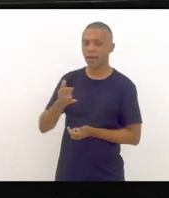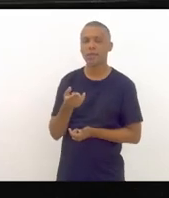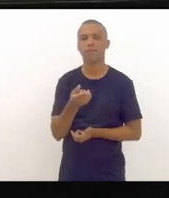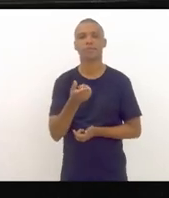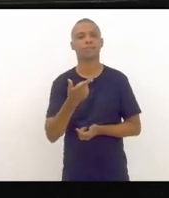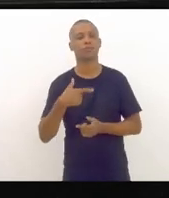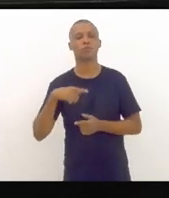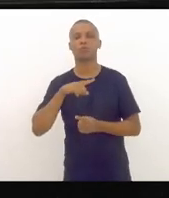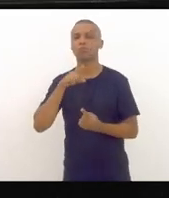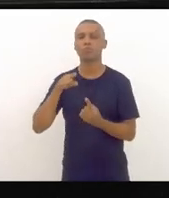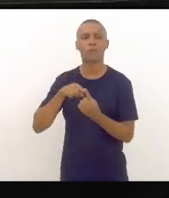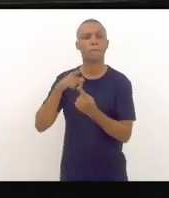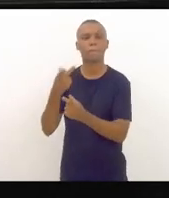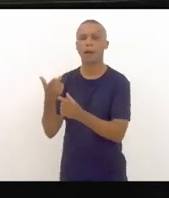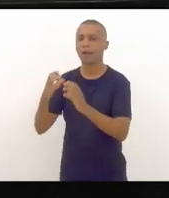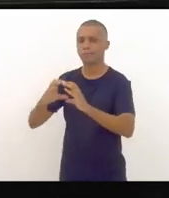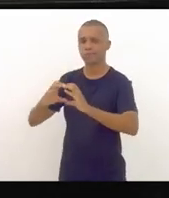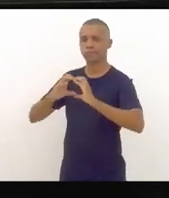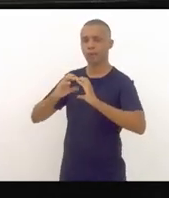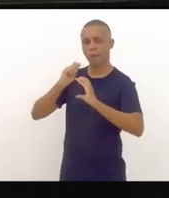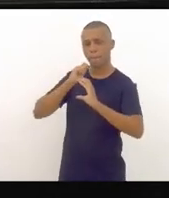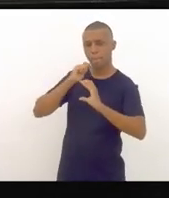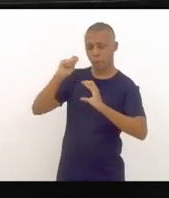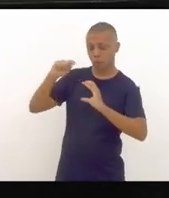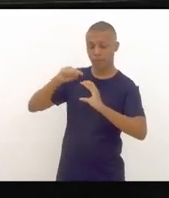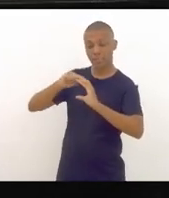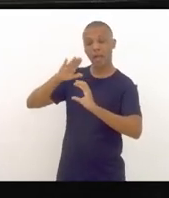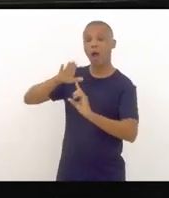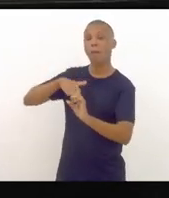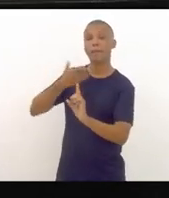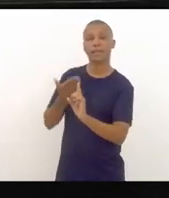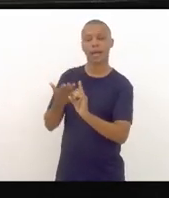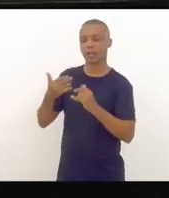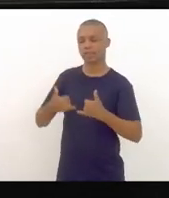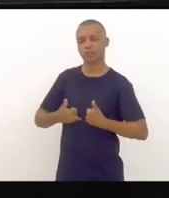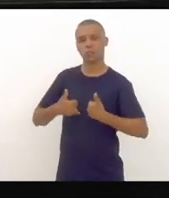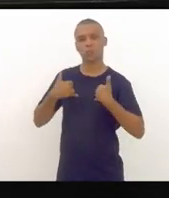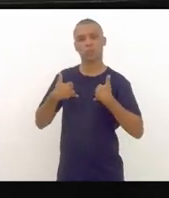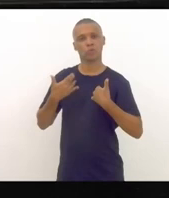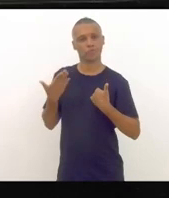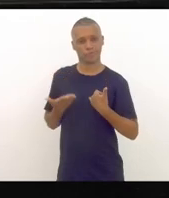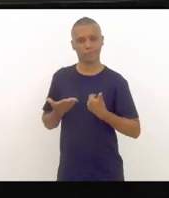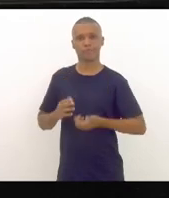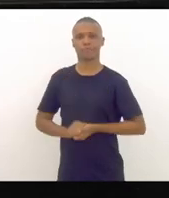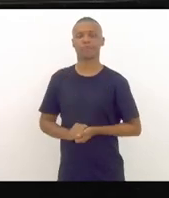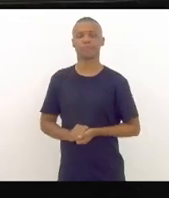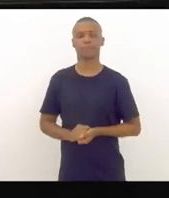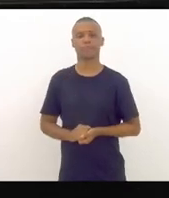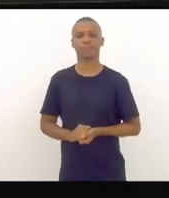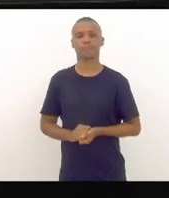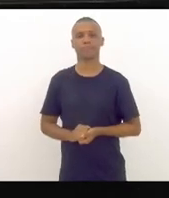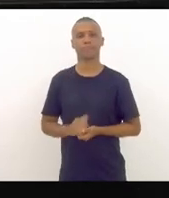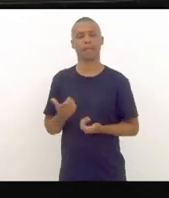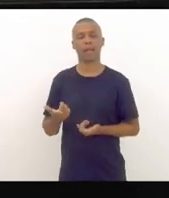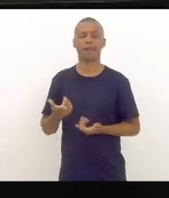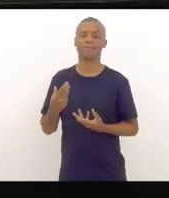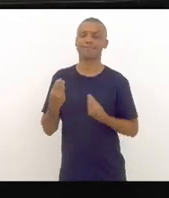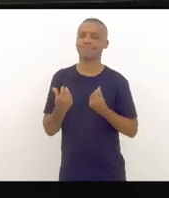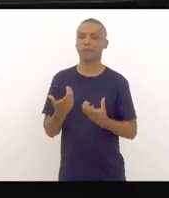para receber essa comenda, essa honraria ou essa homenagem, é, sem dúvida